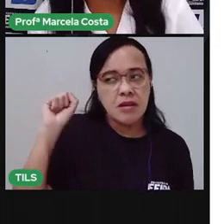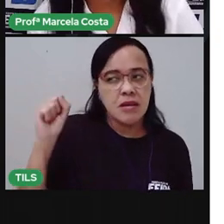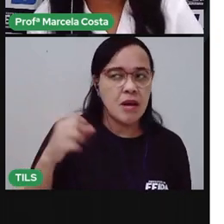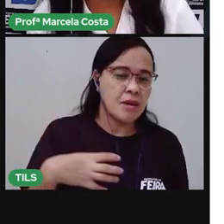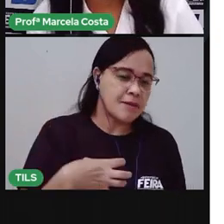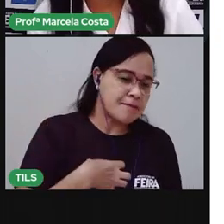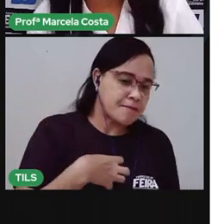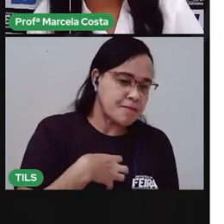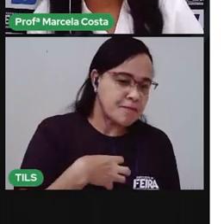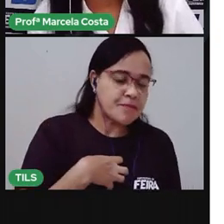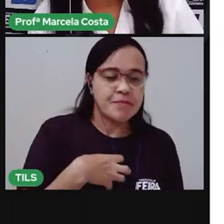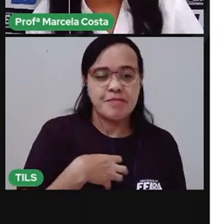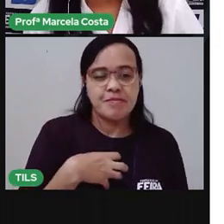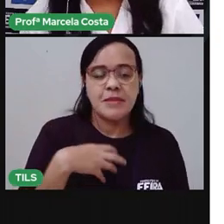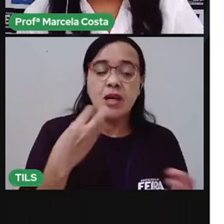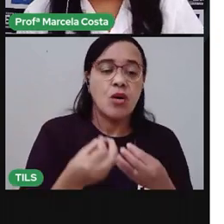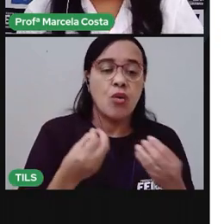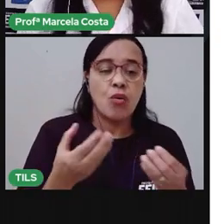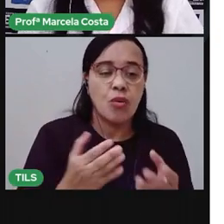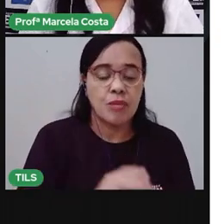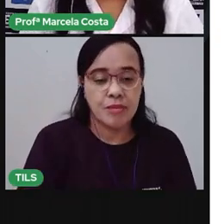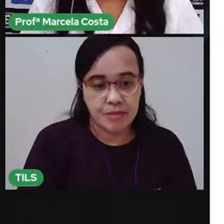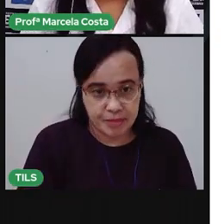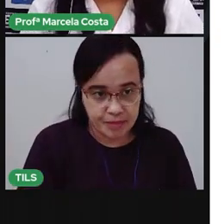quando eu falo jacaré